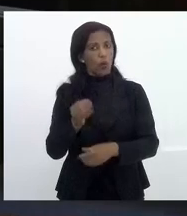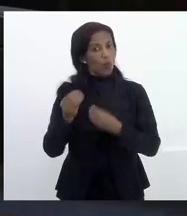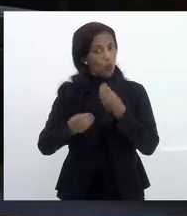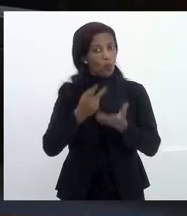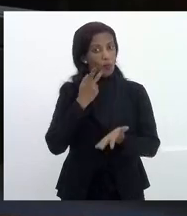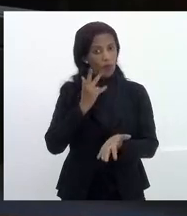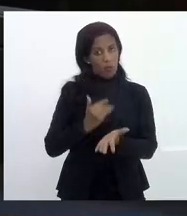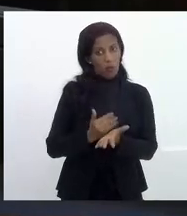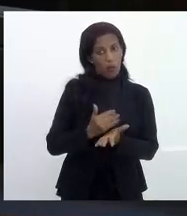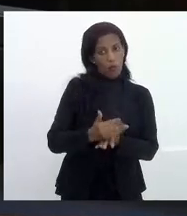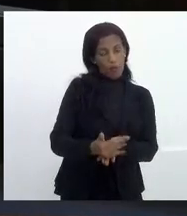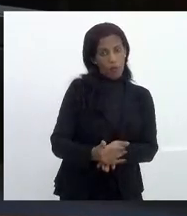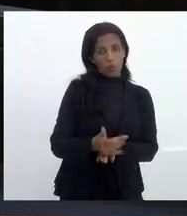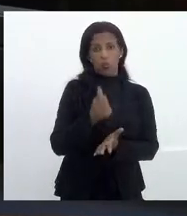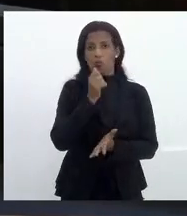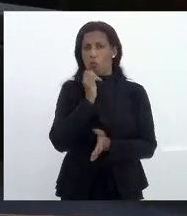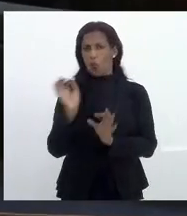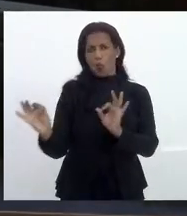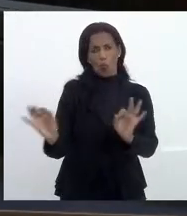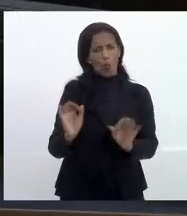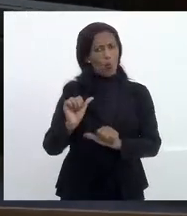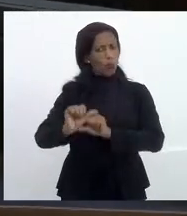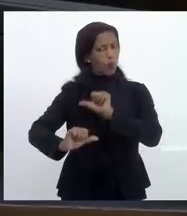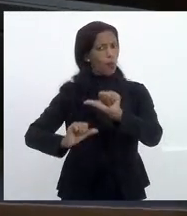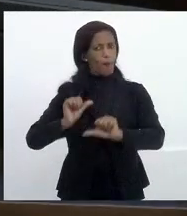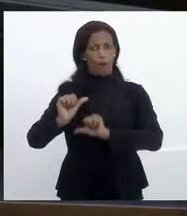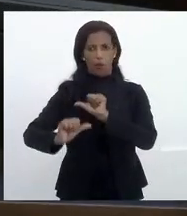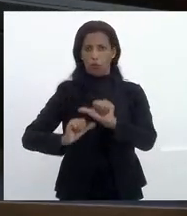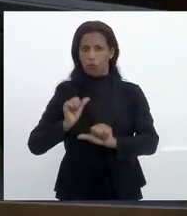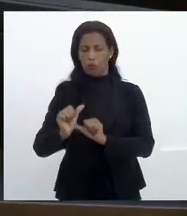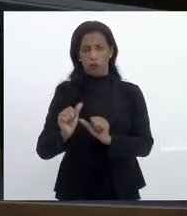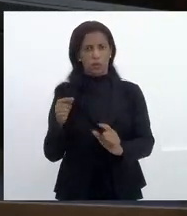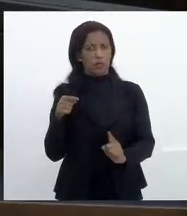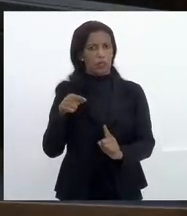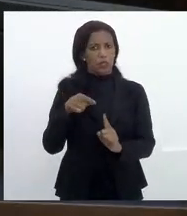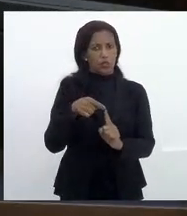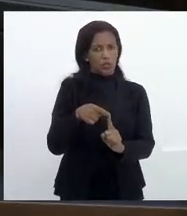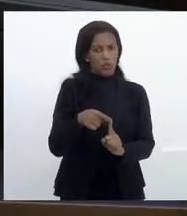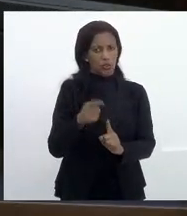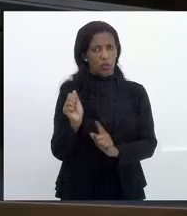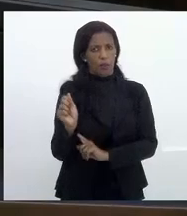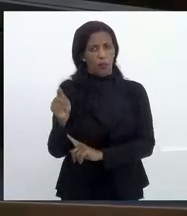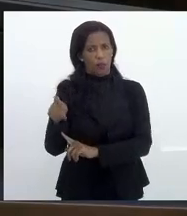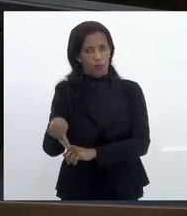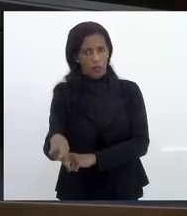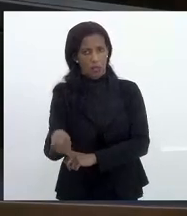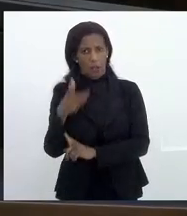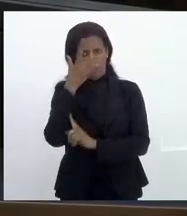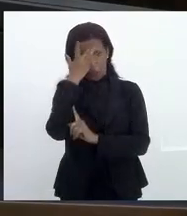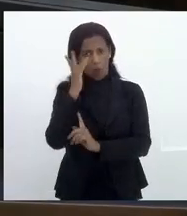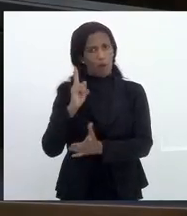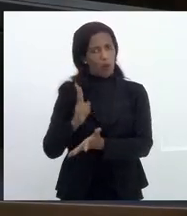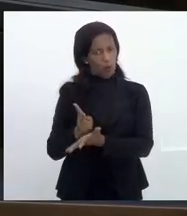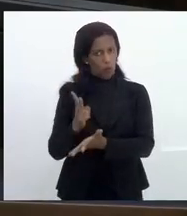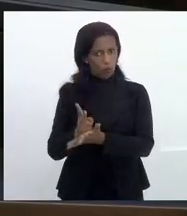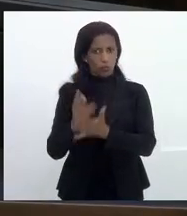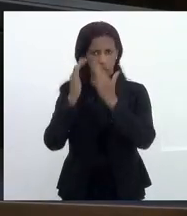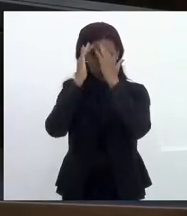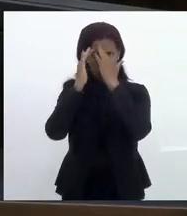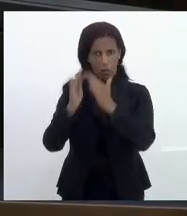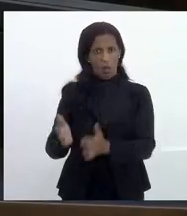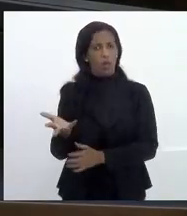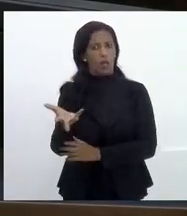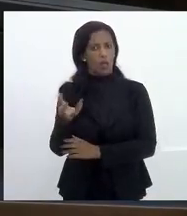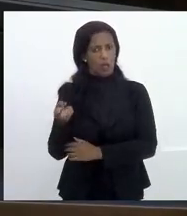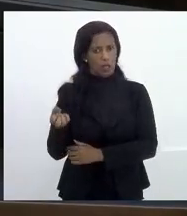como eu falei no início não teve nenhuma alteração quem atingir as condições de aposentar vai continuar